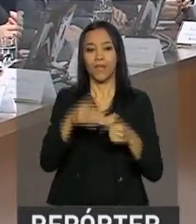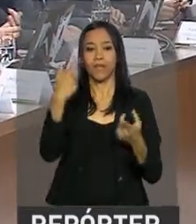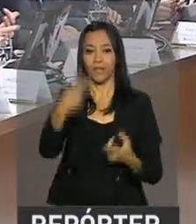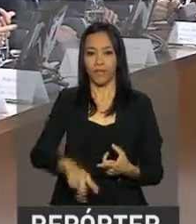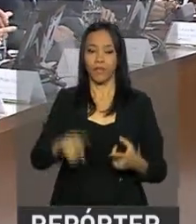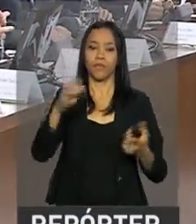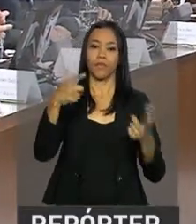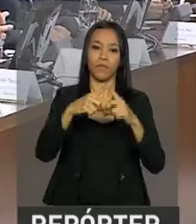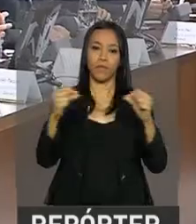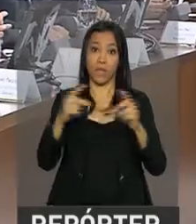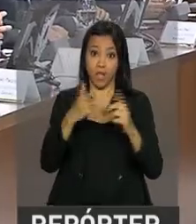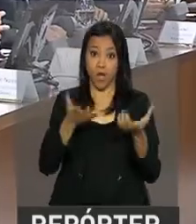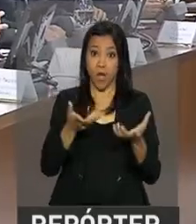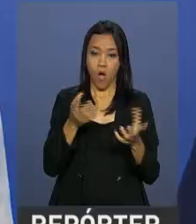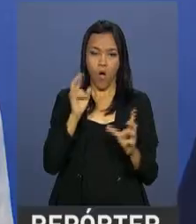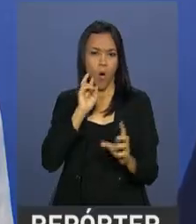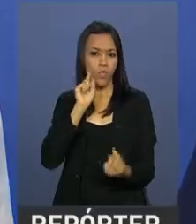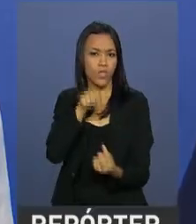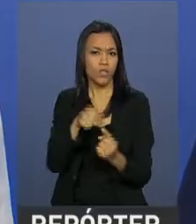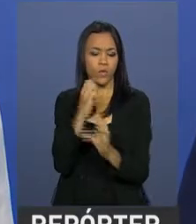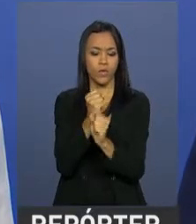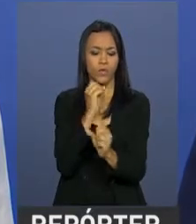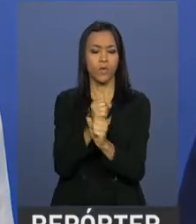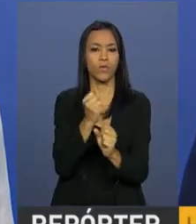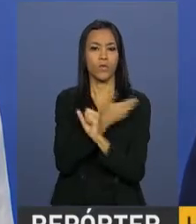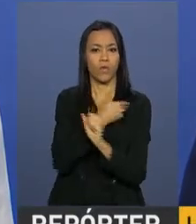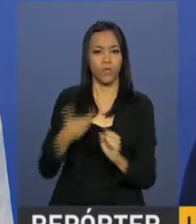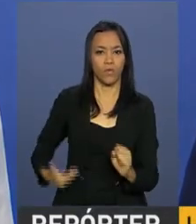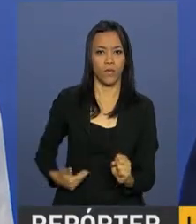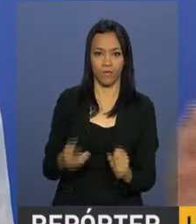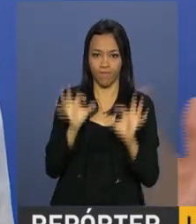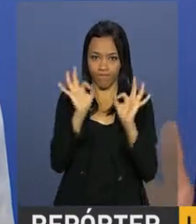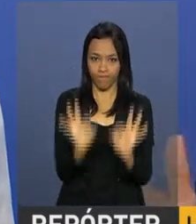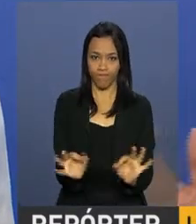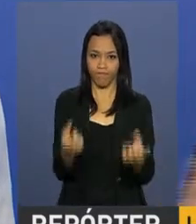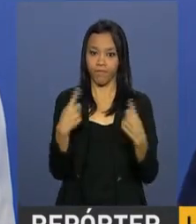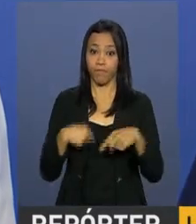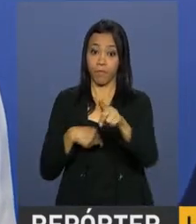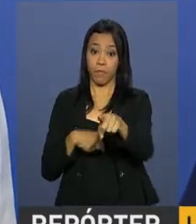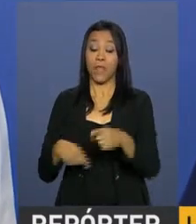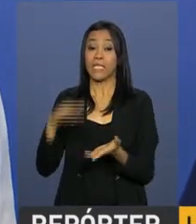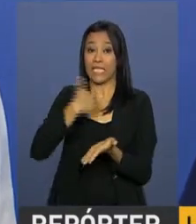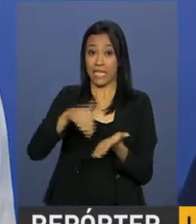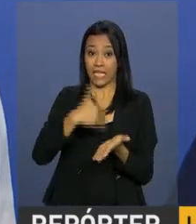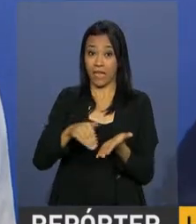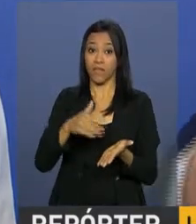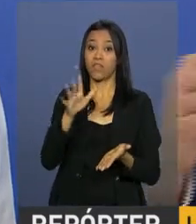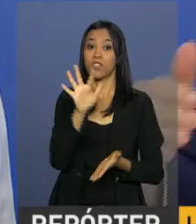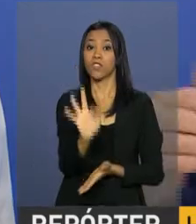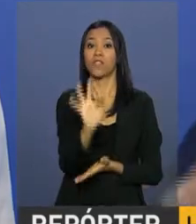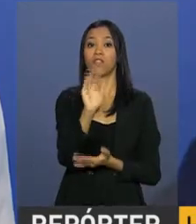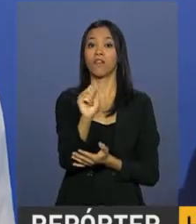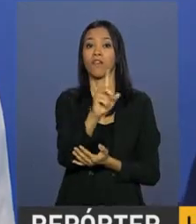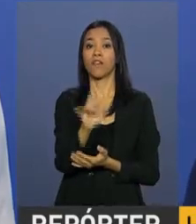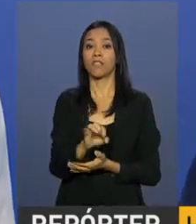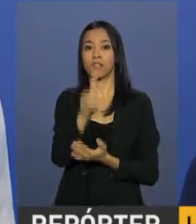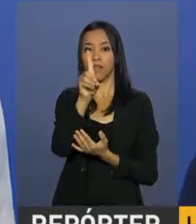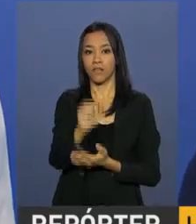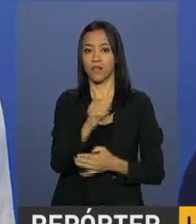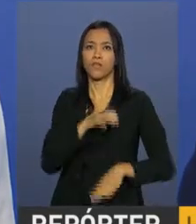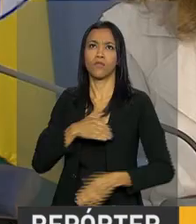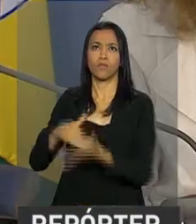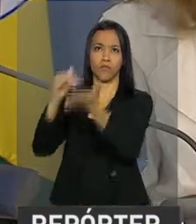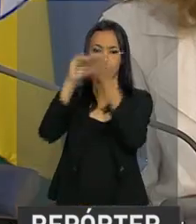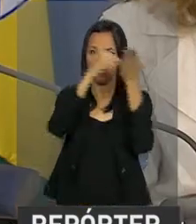para colocar as contas públicas em dia. Os secretários de Fazenda dos estados vão estar reunidos com o Tesouro Nacional nos próximos